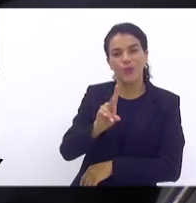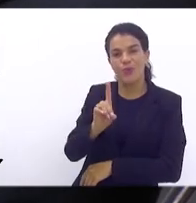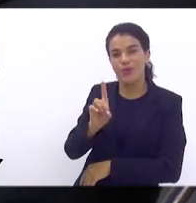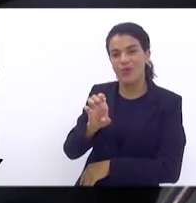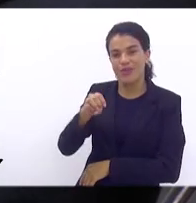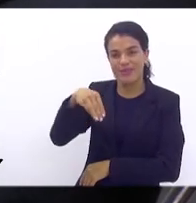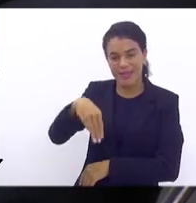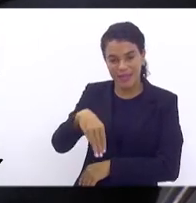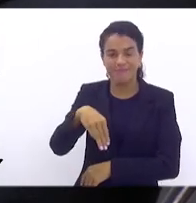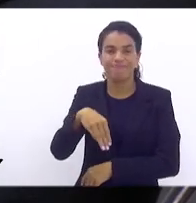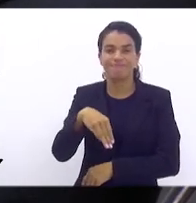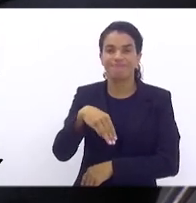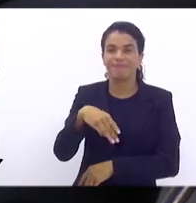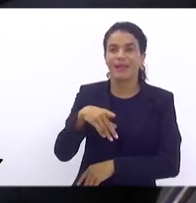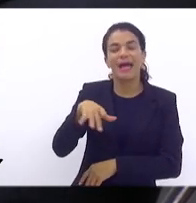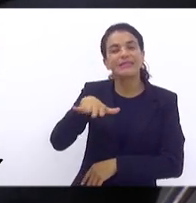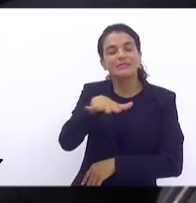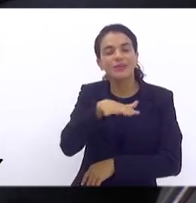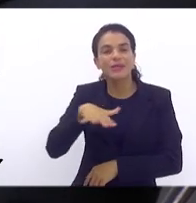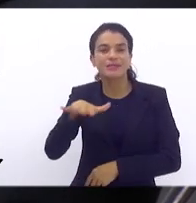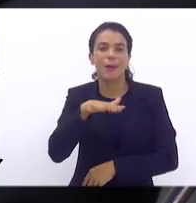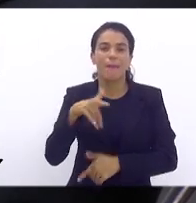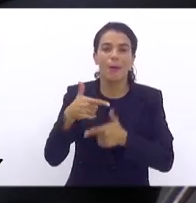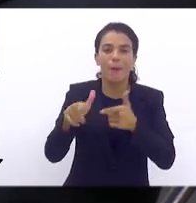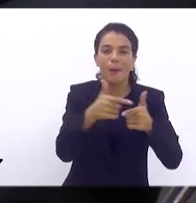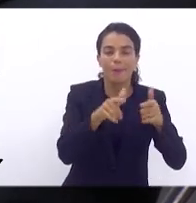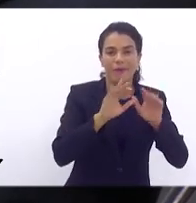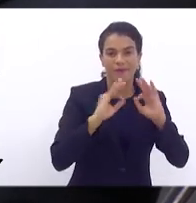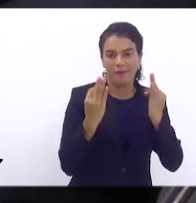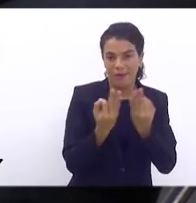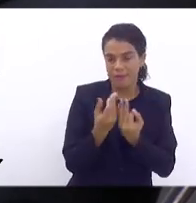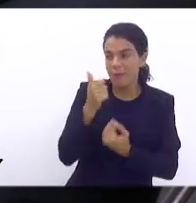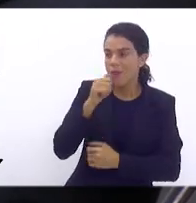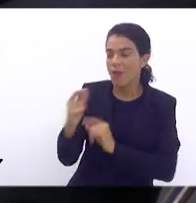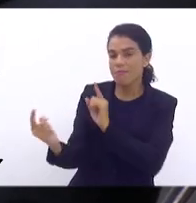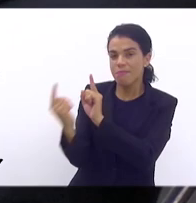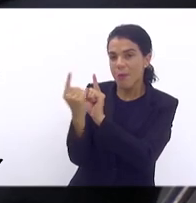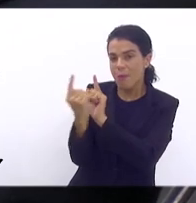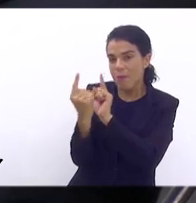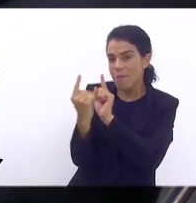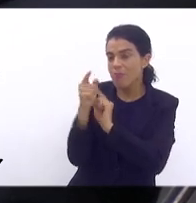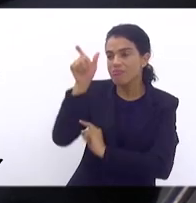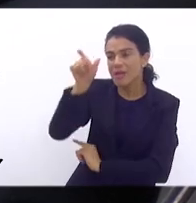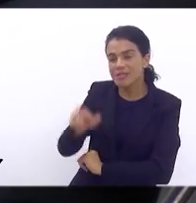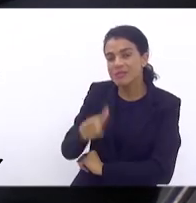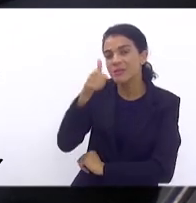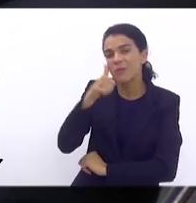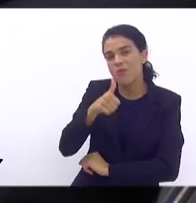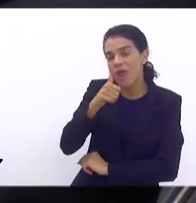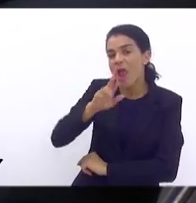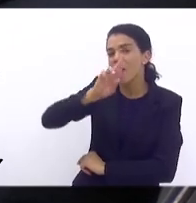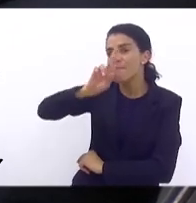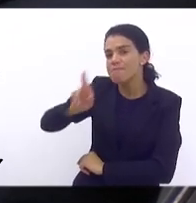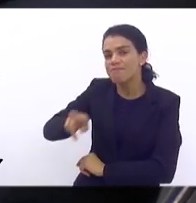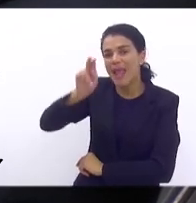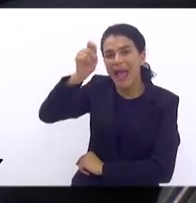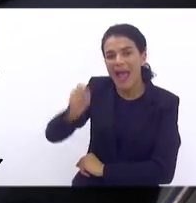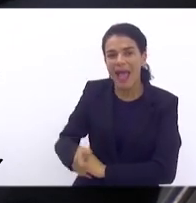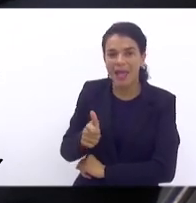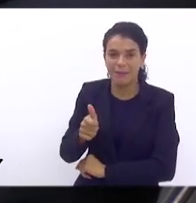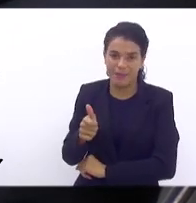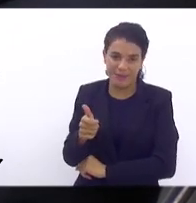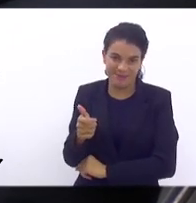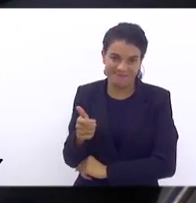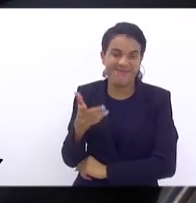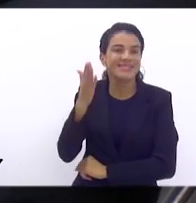nos casos de direito de família as mulheres que buscavam o nosso serviço né Para que elas tivessem uma resposta mais rápida né a gente